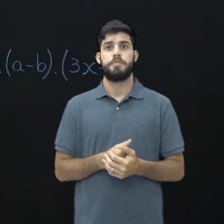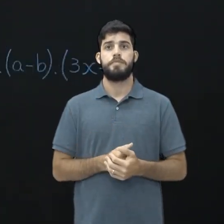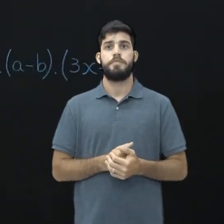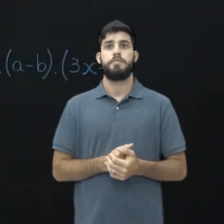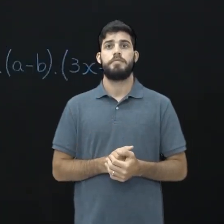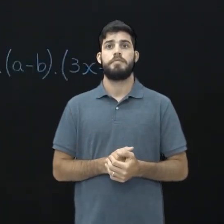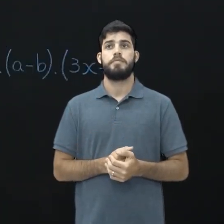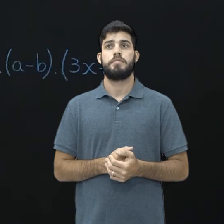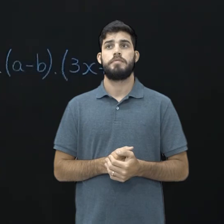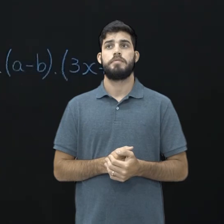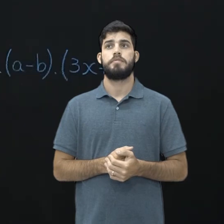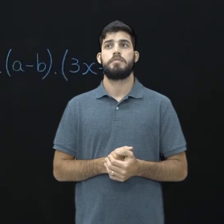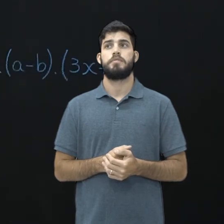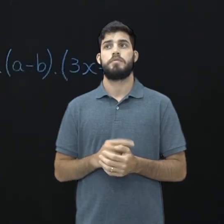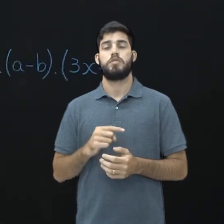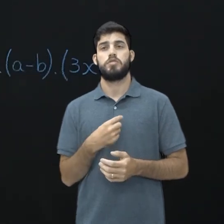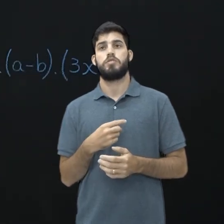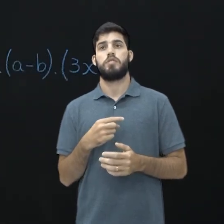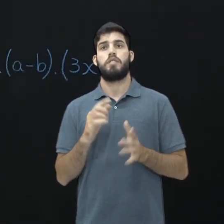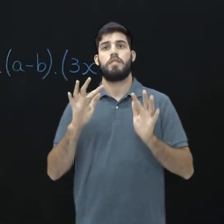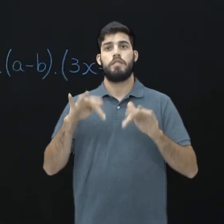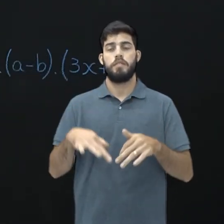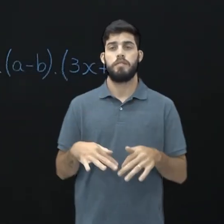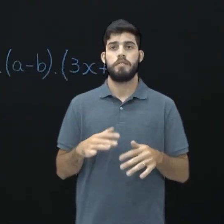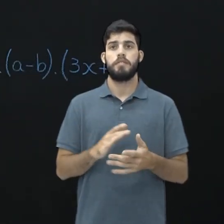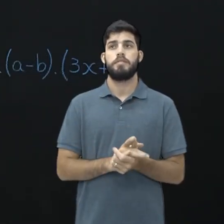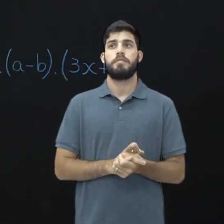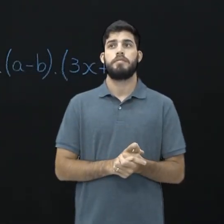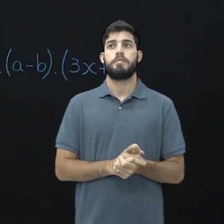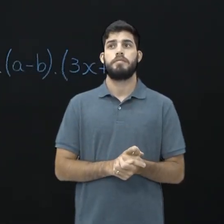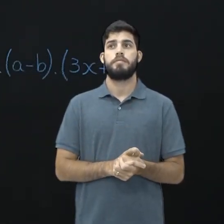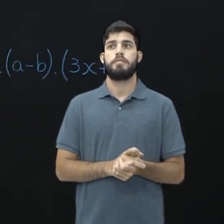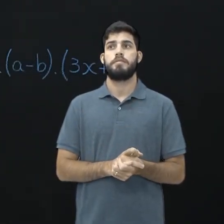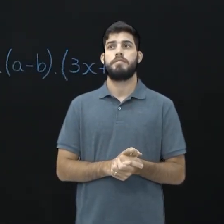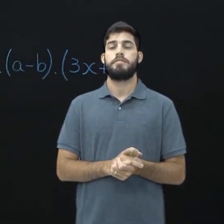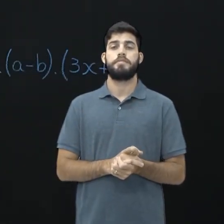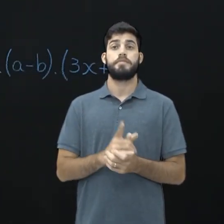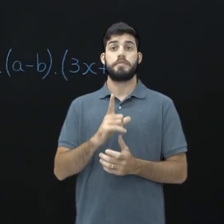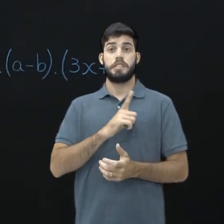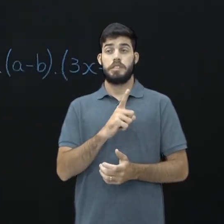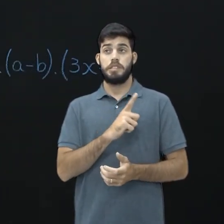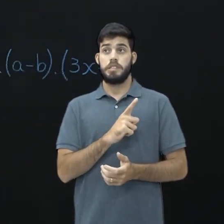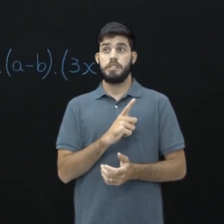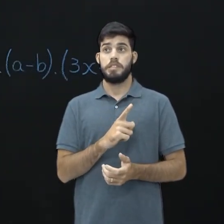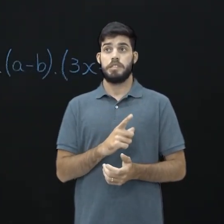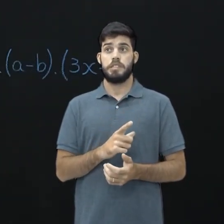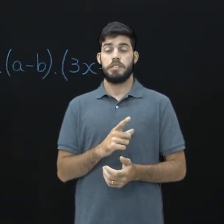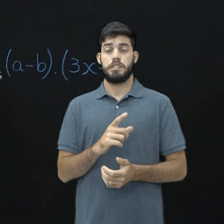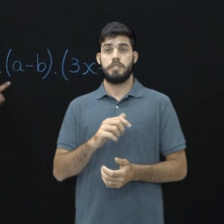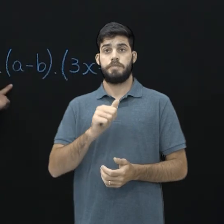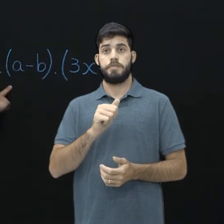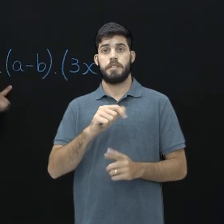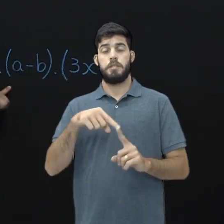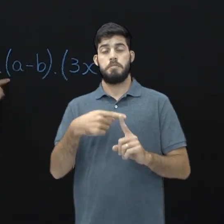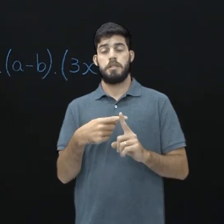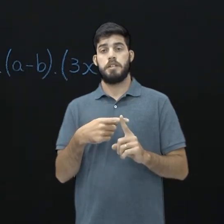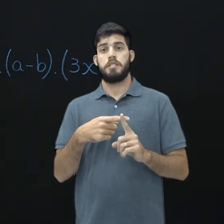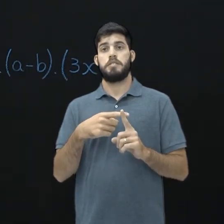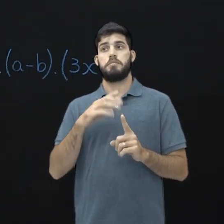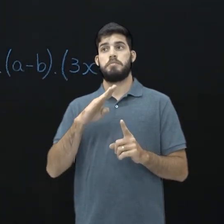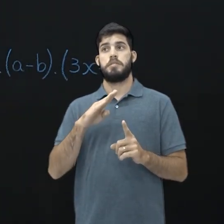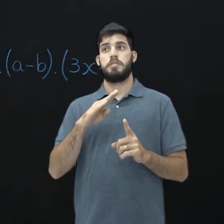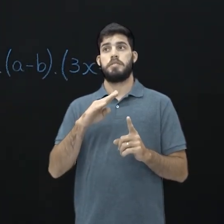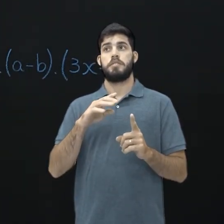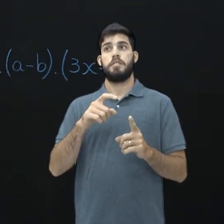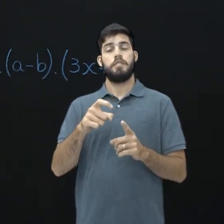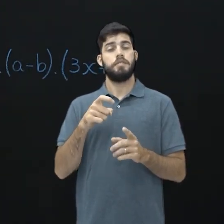ou a nossa fatoração final em relação a essa expressão algébrica? Eu vou ter a mais b vezes a menos b,